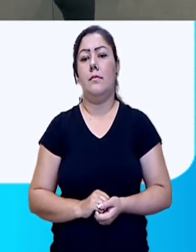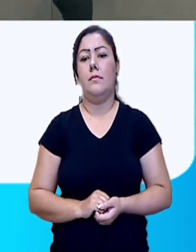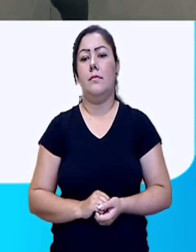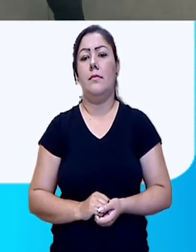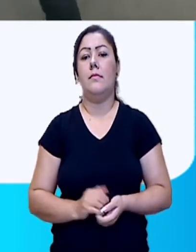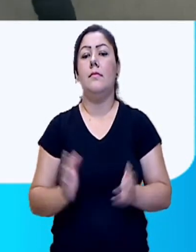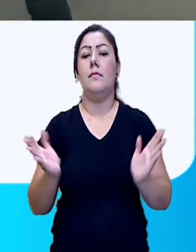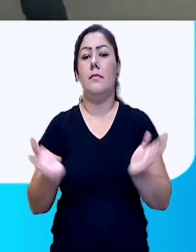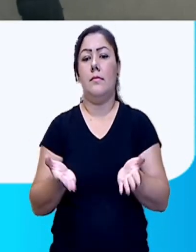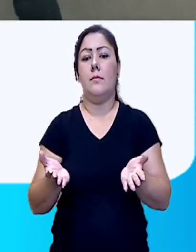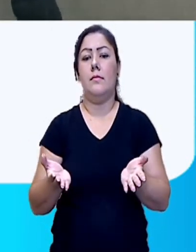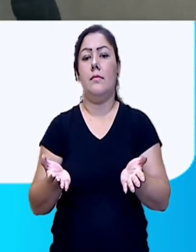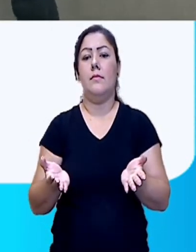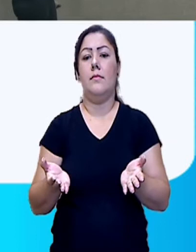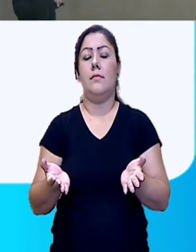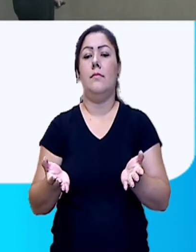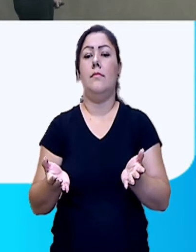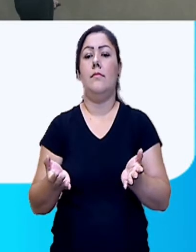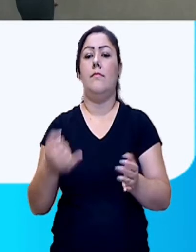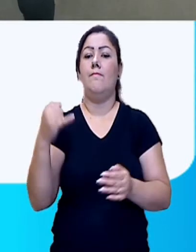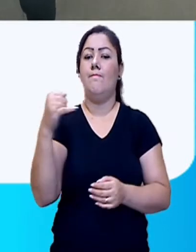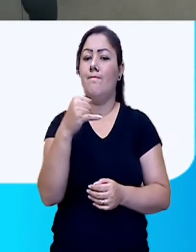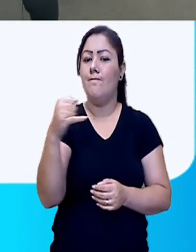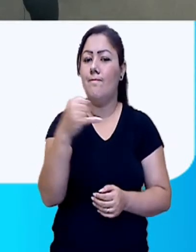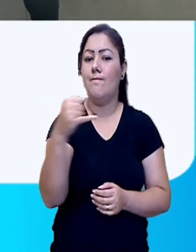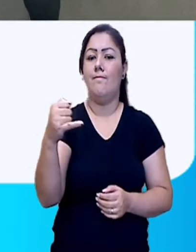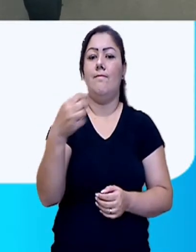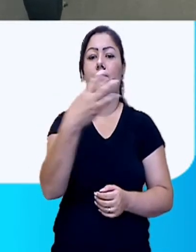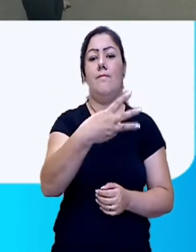Agora é só subtrair. Quanto que é